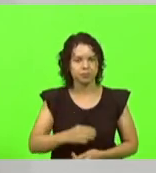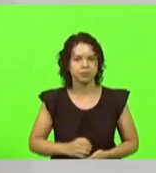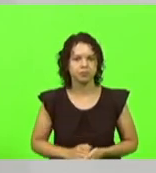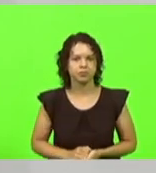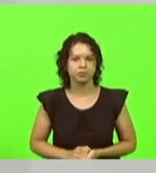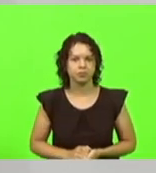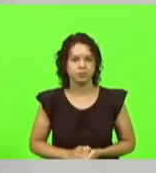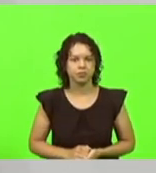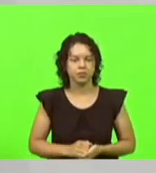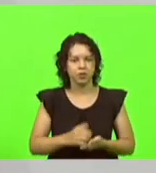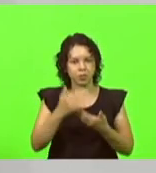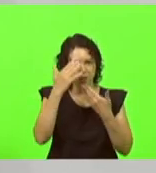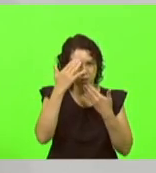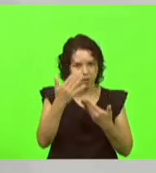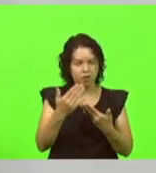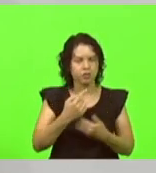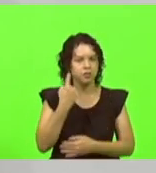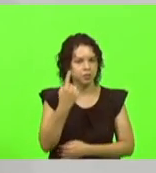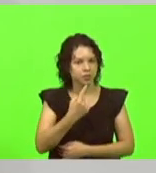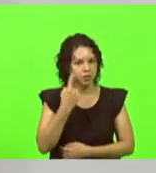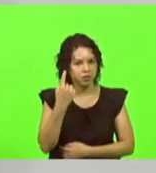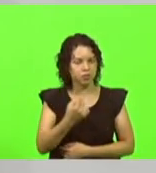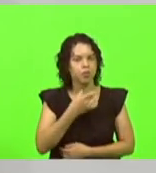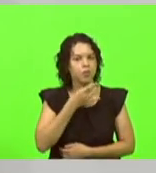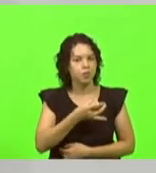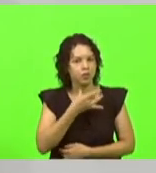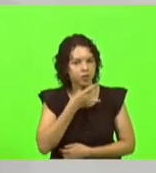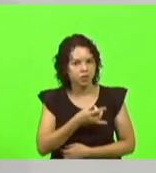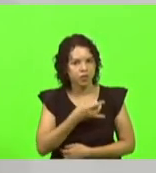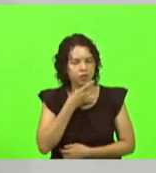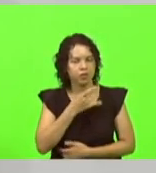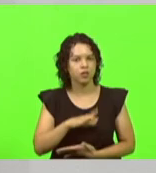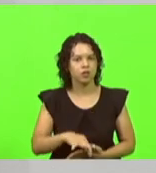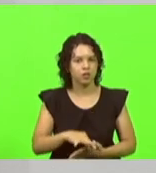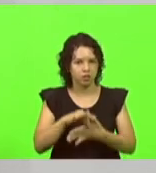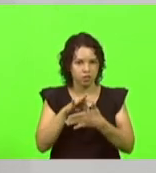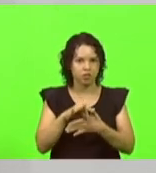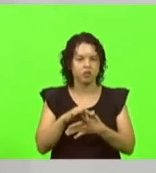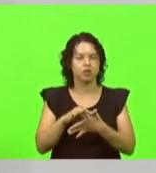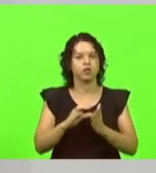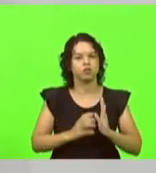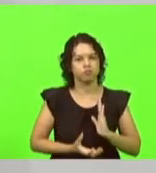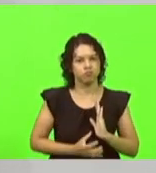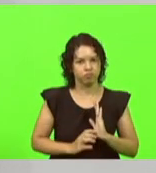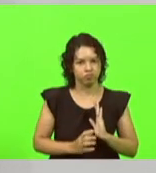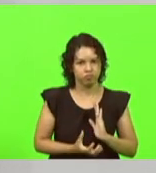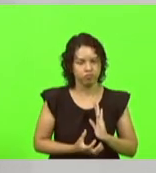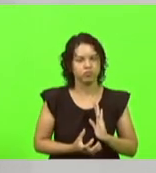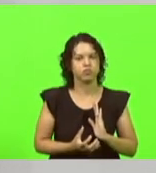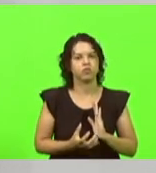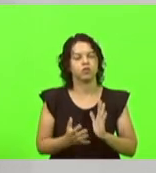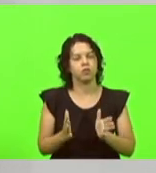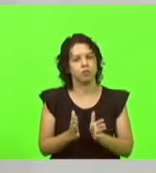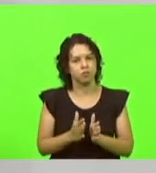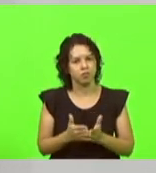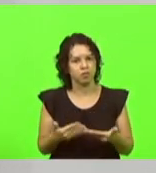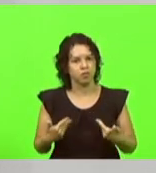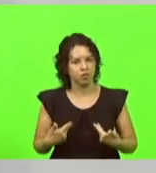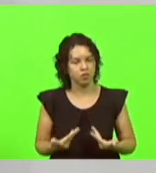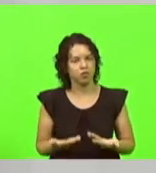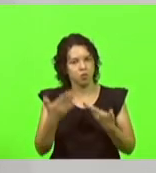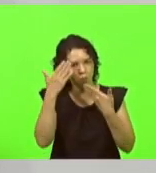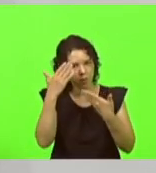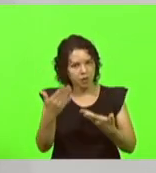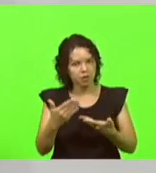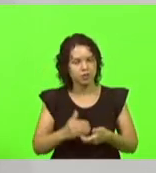Obrigado, deputado Valdir Cobalcini, meu líder, líder da minha bancada. Muito